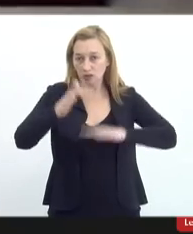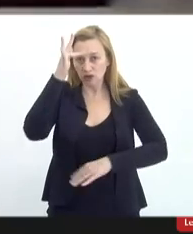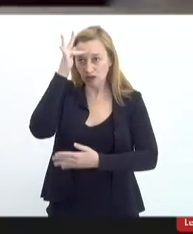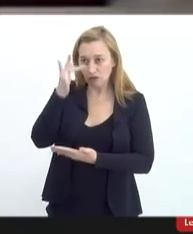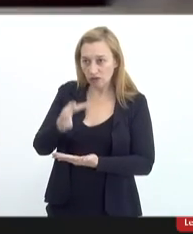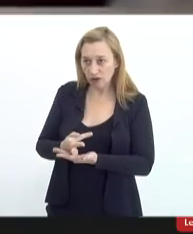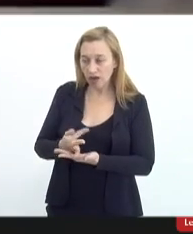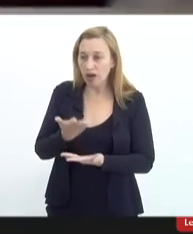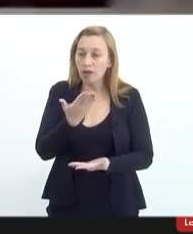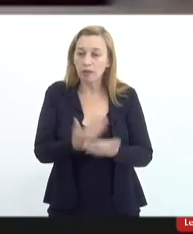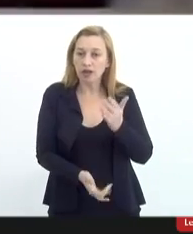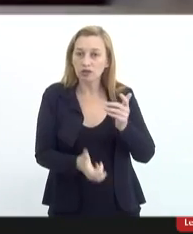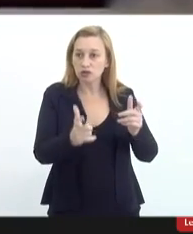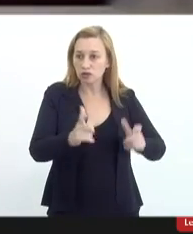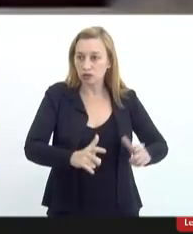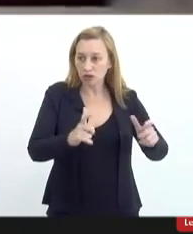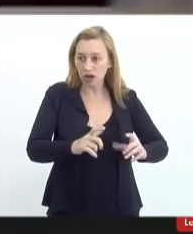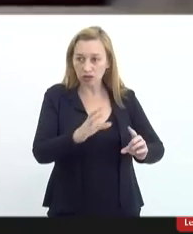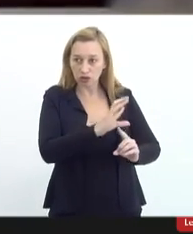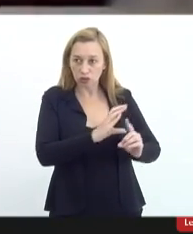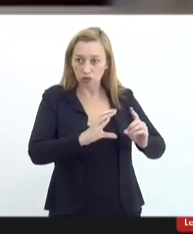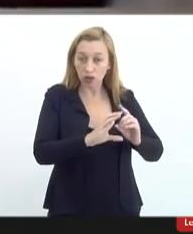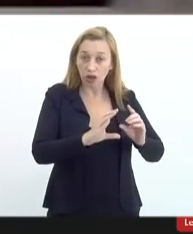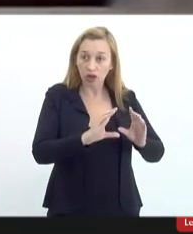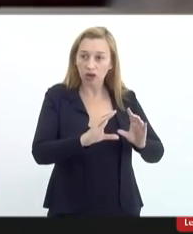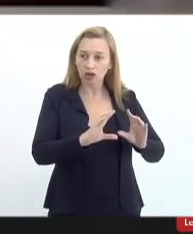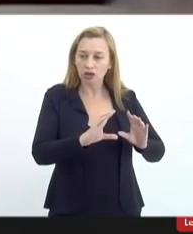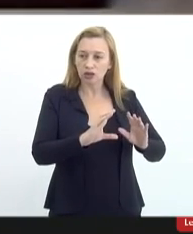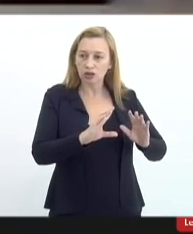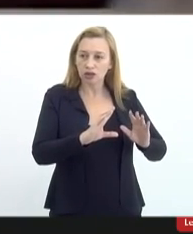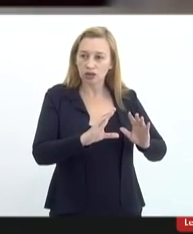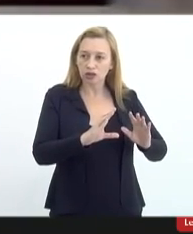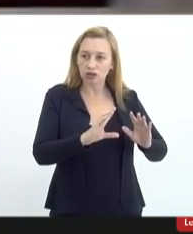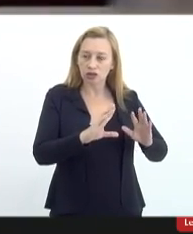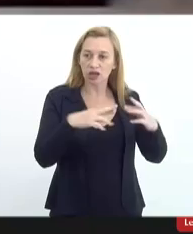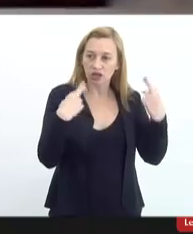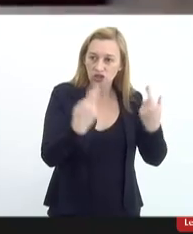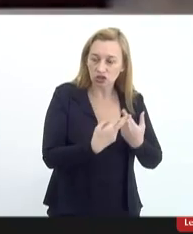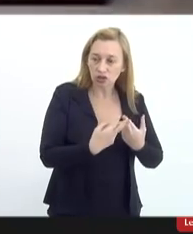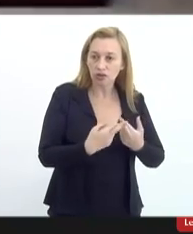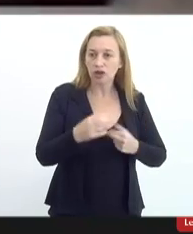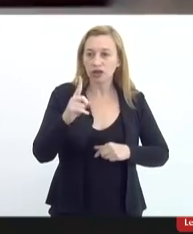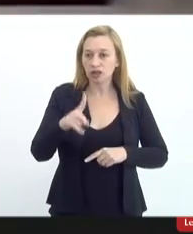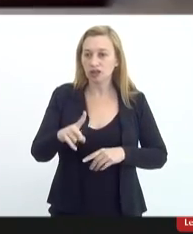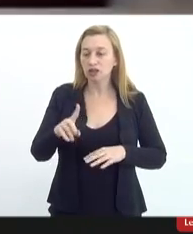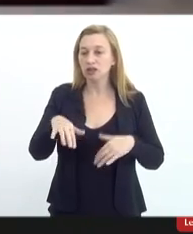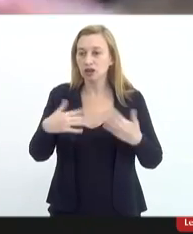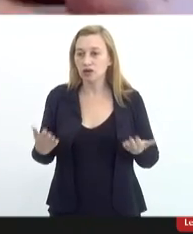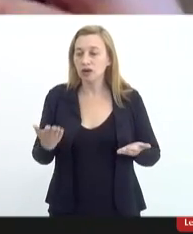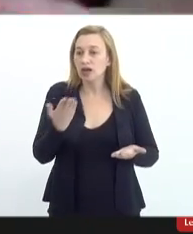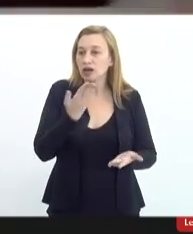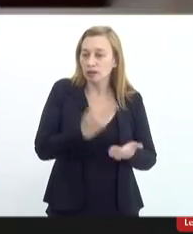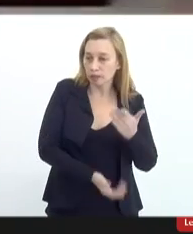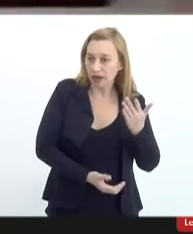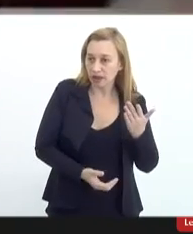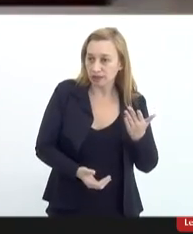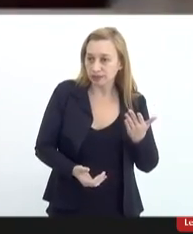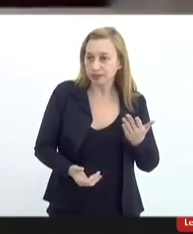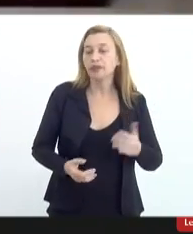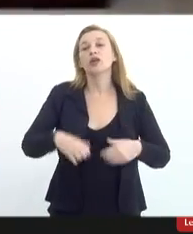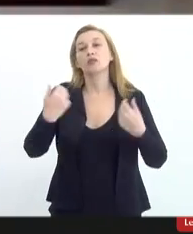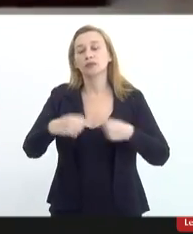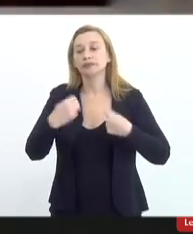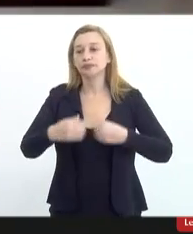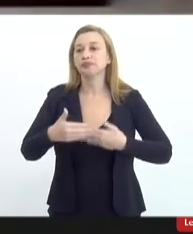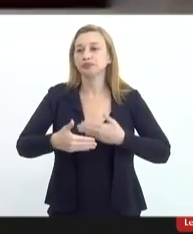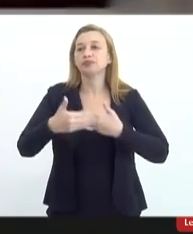perde o seu lugar de culto. Portanto, o vilipêndio é triplo e nós precisamos